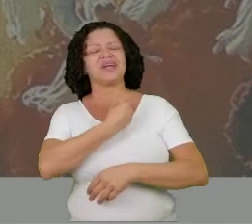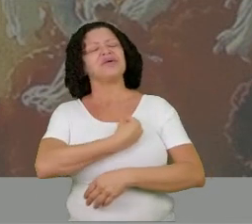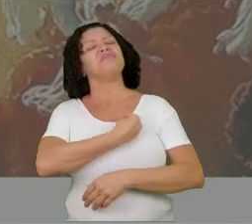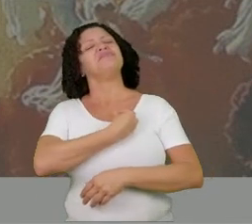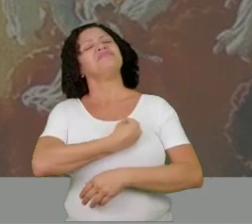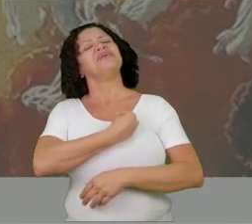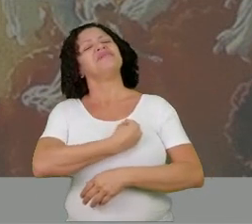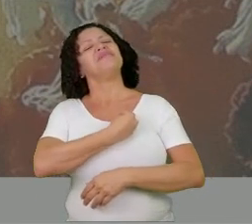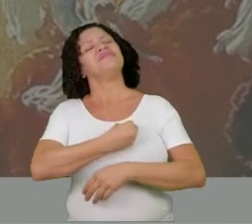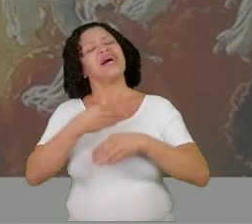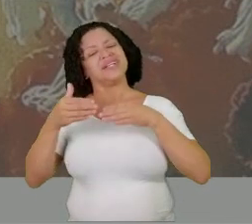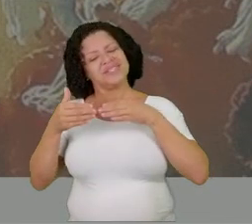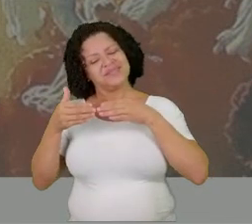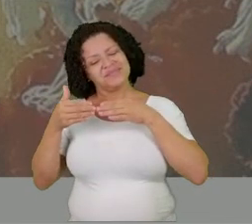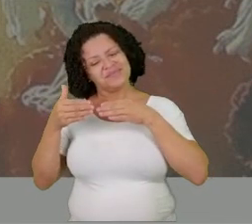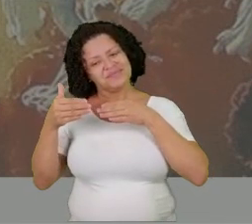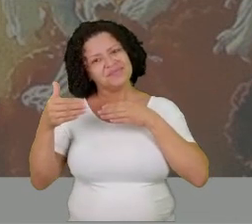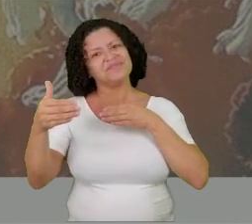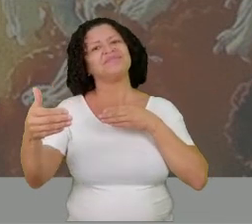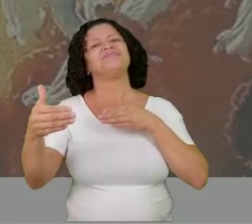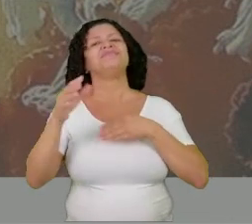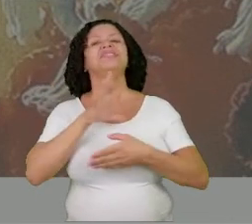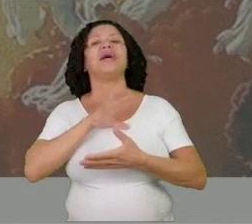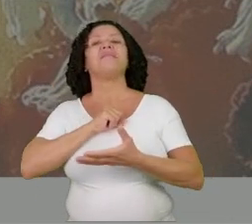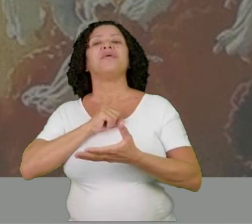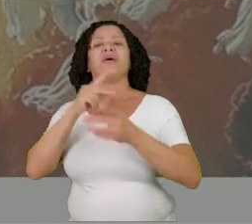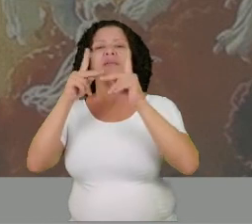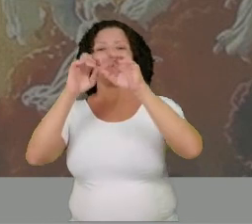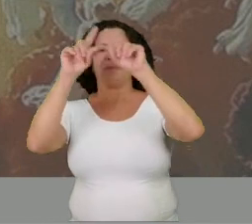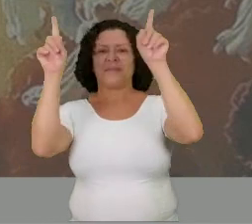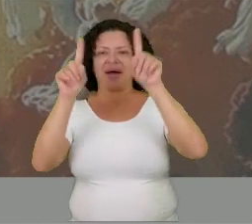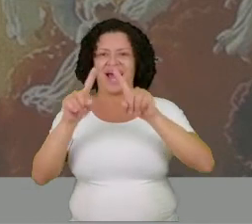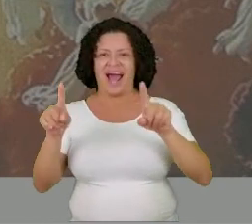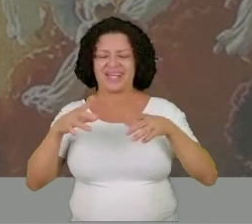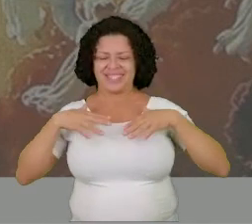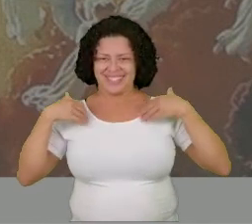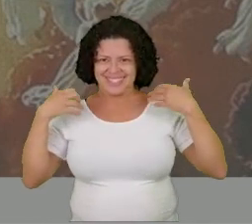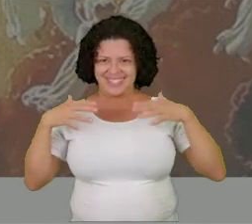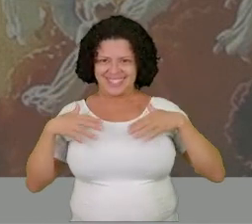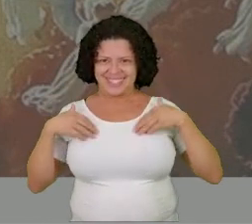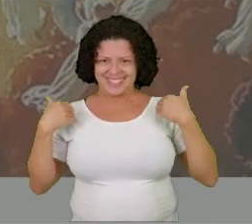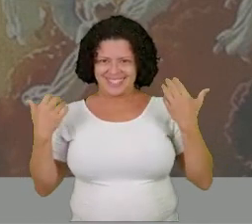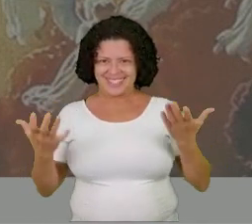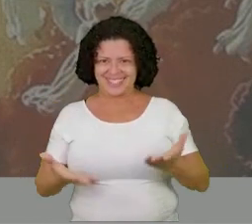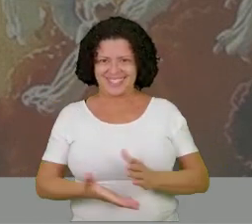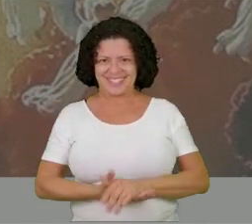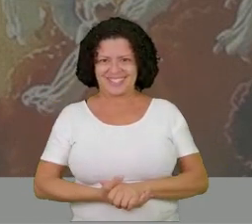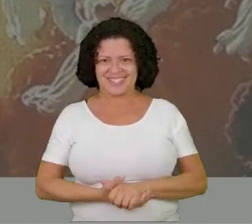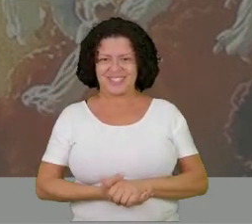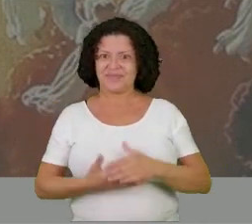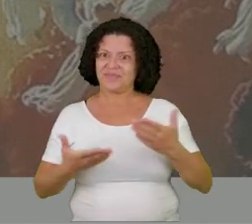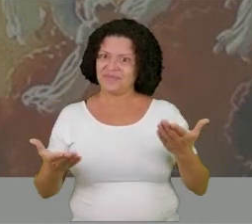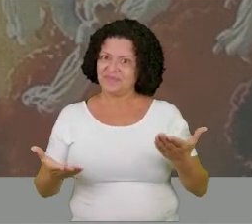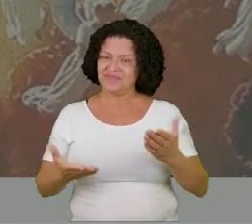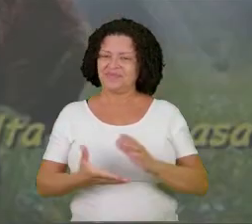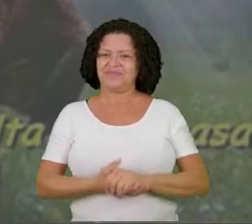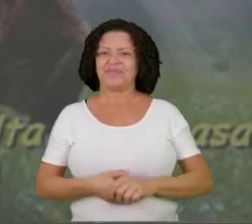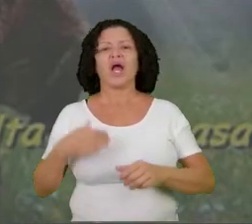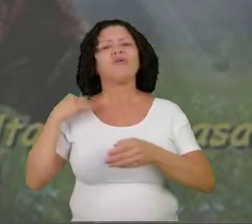feliz e termos uma vida daqui para frente de amor, de paz e de